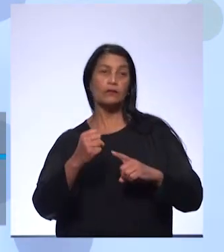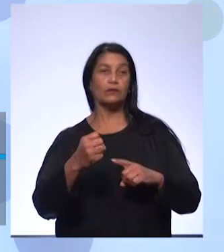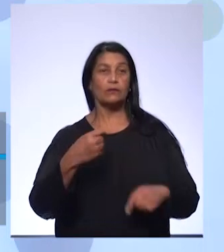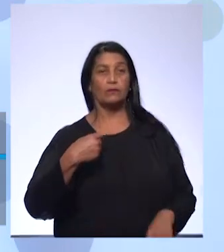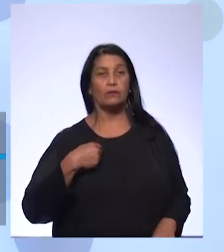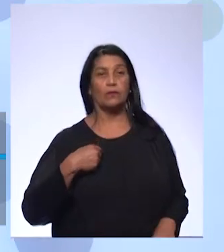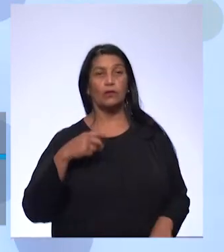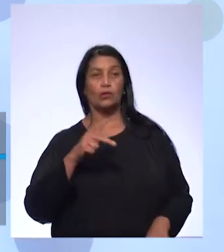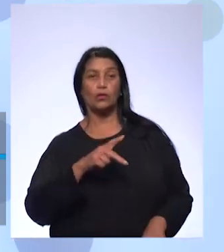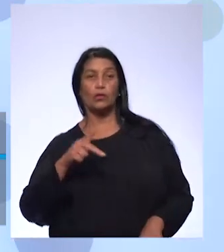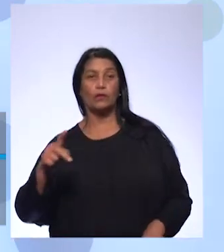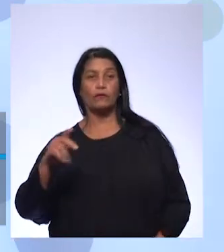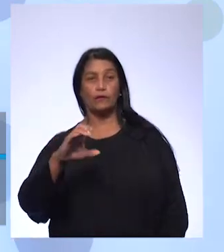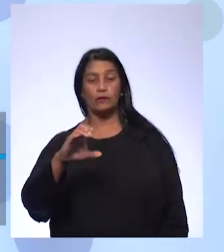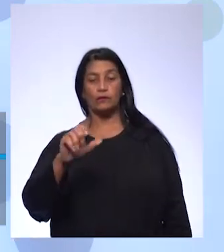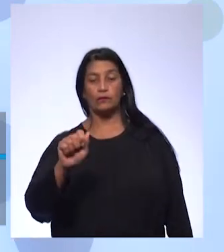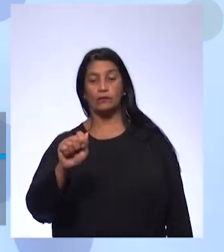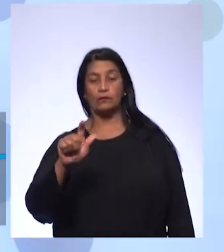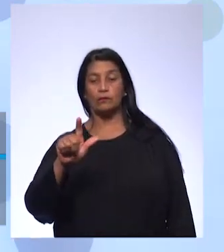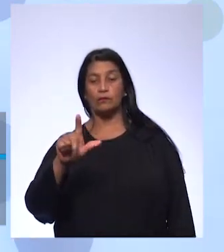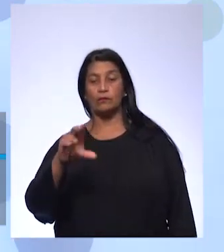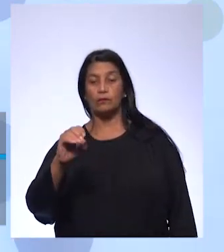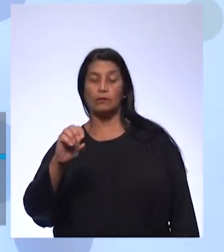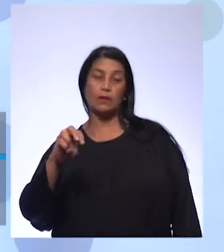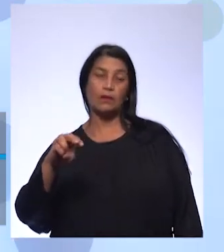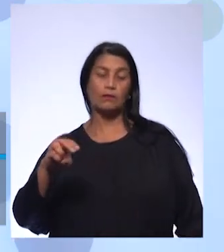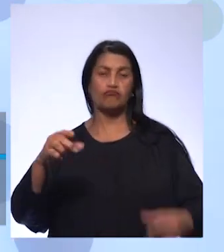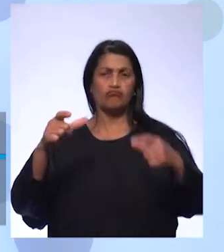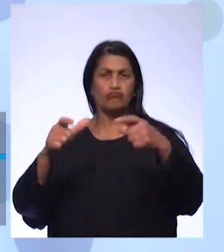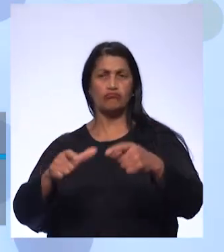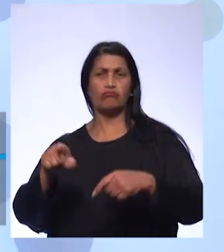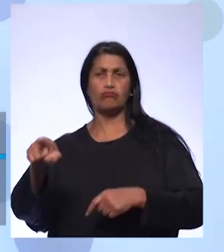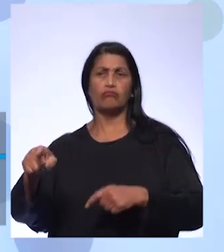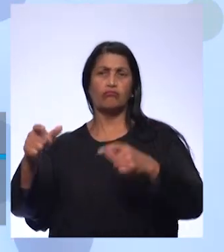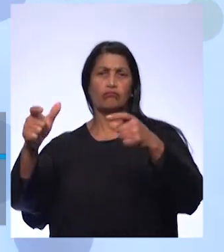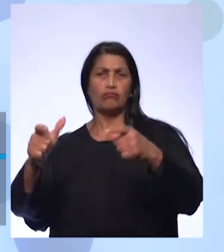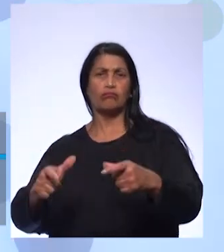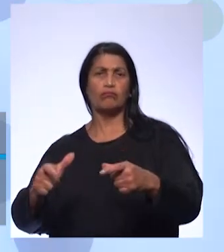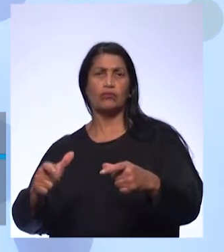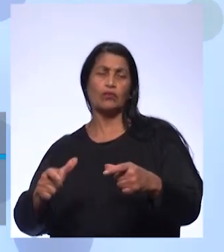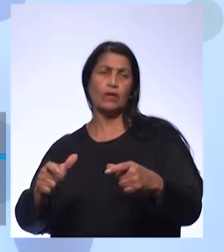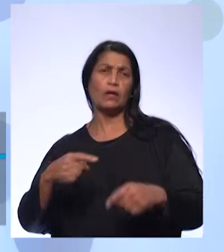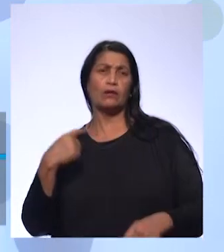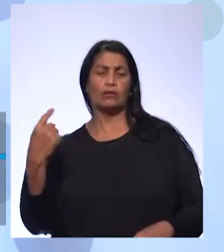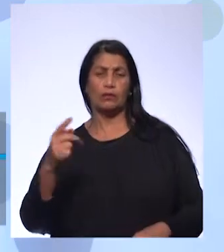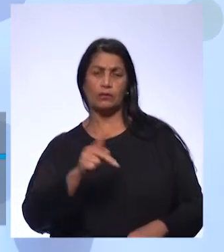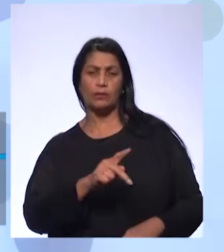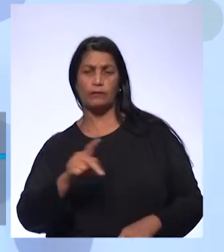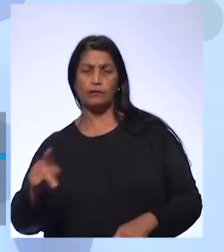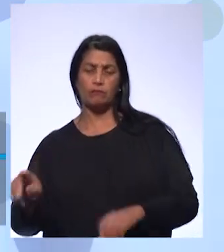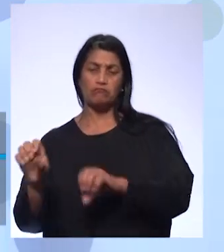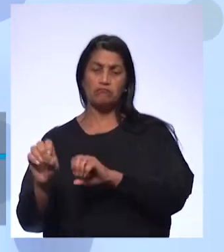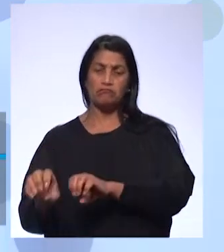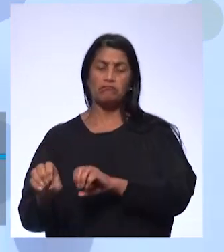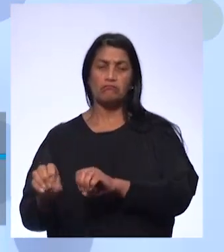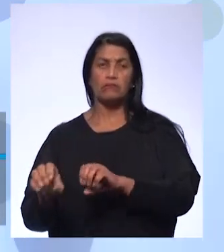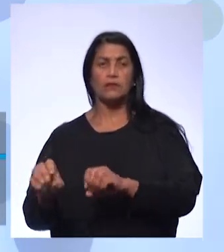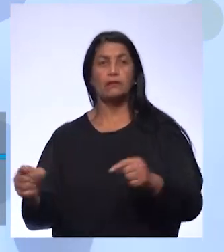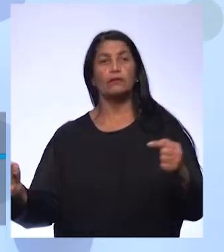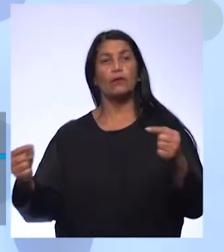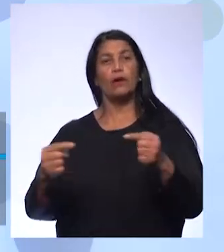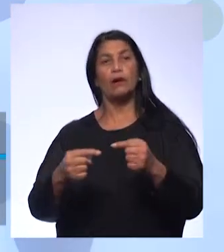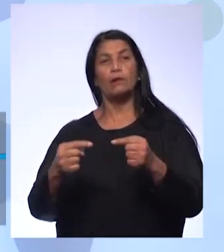professor Carlos, por exemplo, morássemos em um falancério e nós fôssemos professores, né, nós ministraríamos aulas de acordo com a